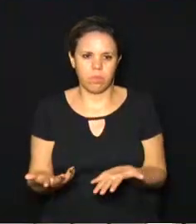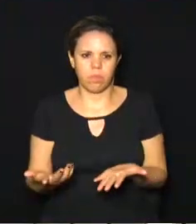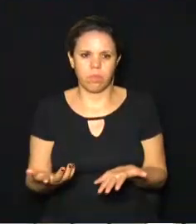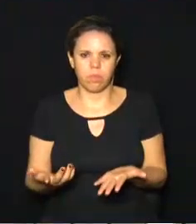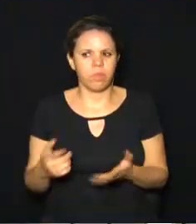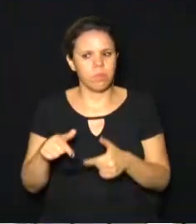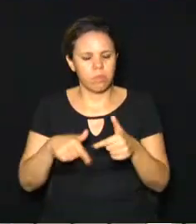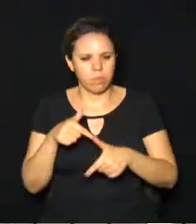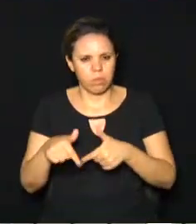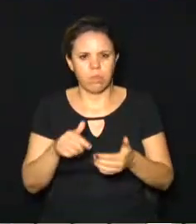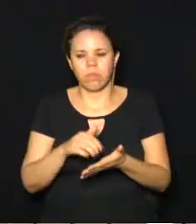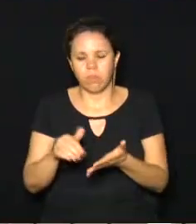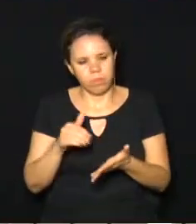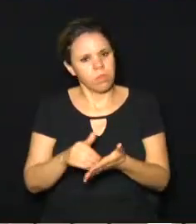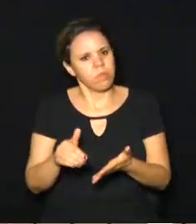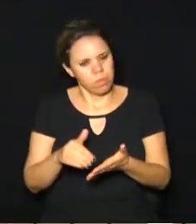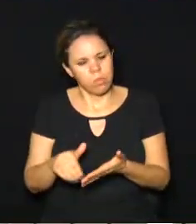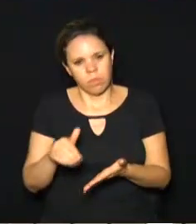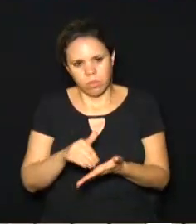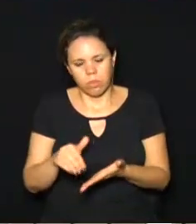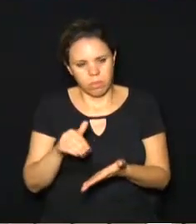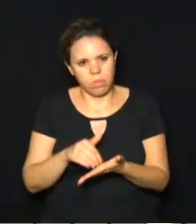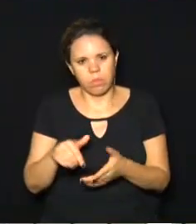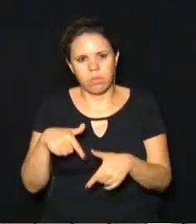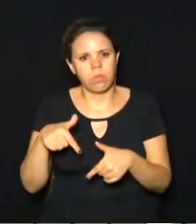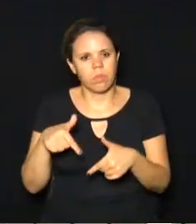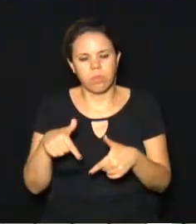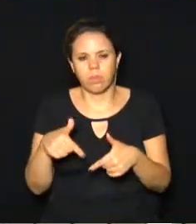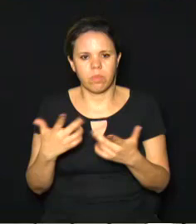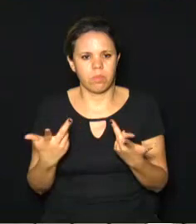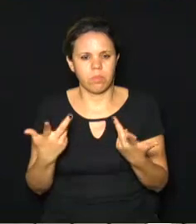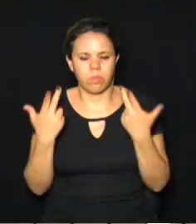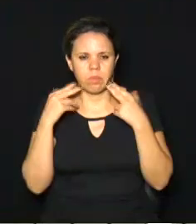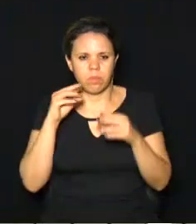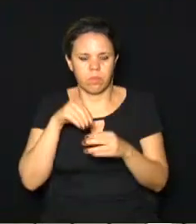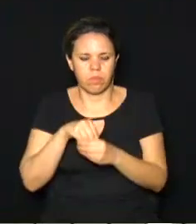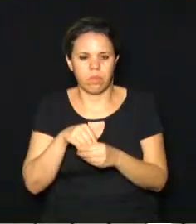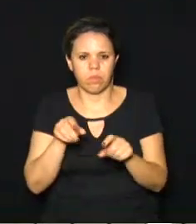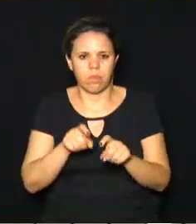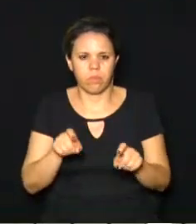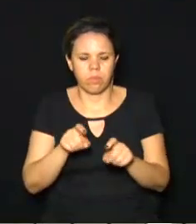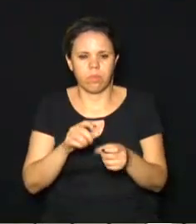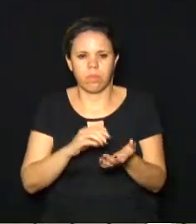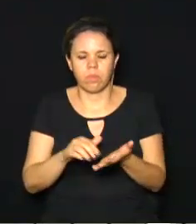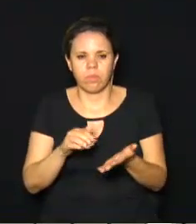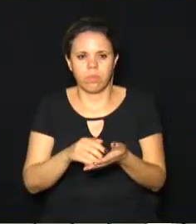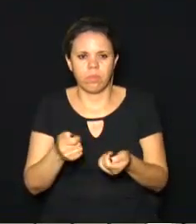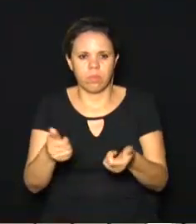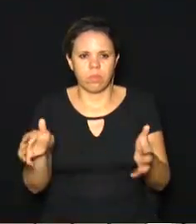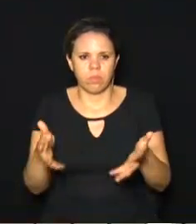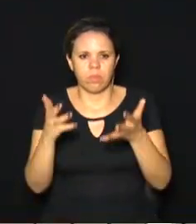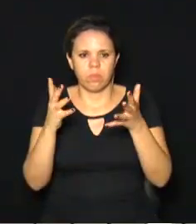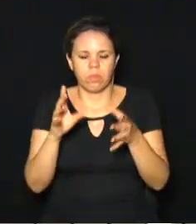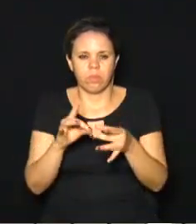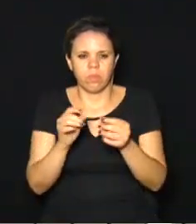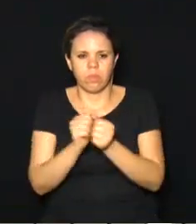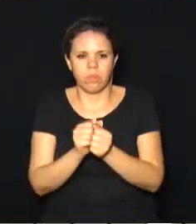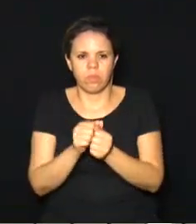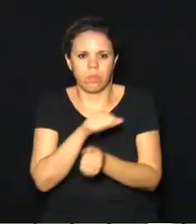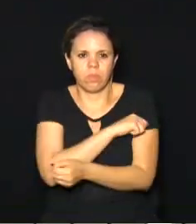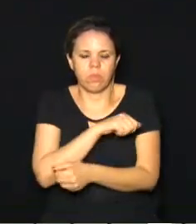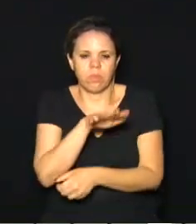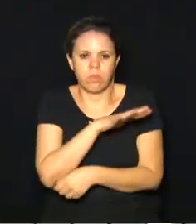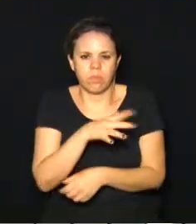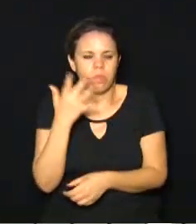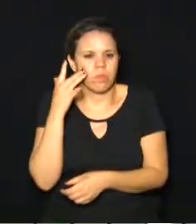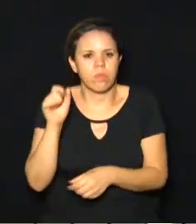da Secretaria, trabalhando inclusive nessas atividades mitigadoras que a Secretaria está promovendo junto aos alunos. Mas eu